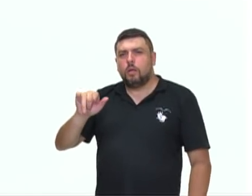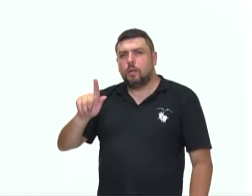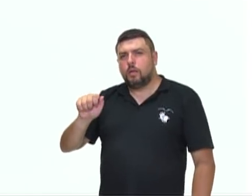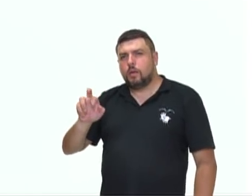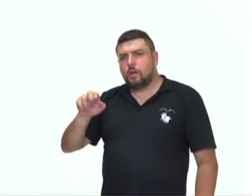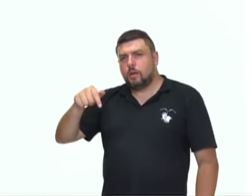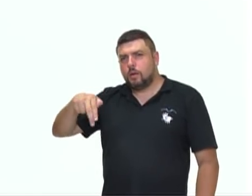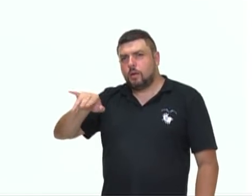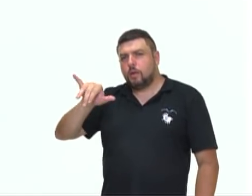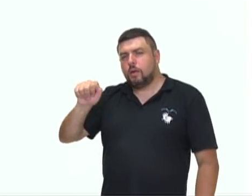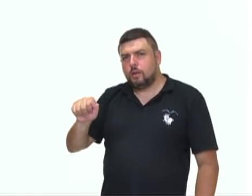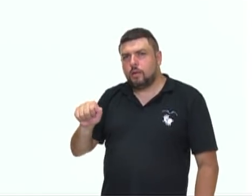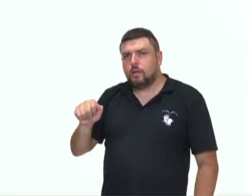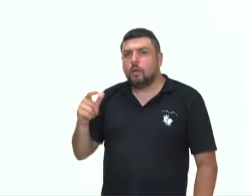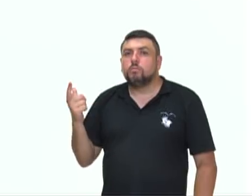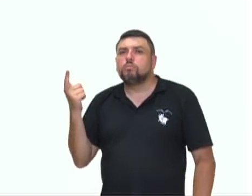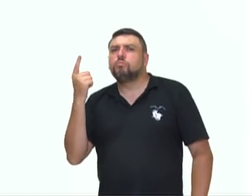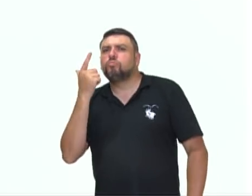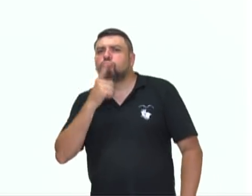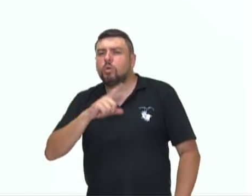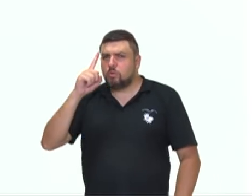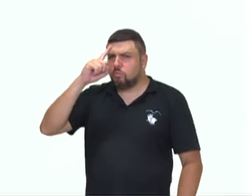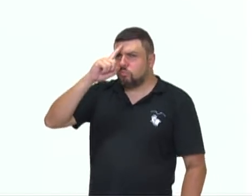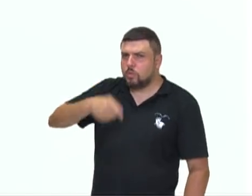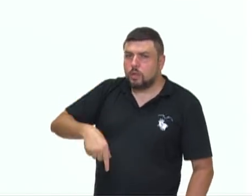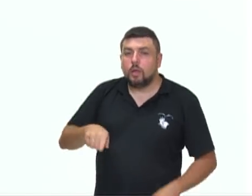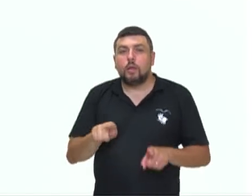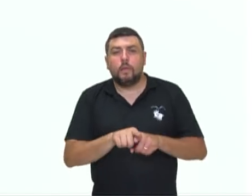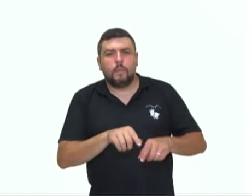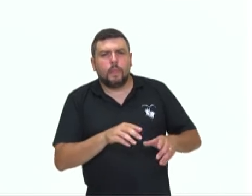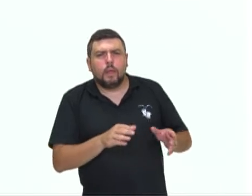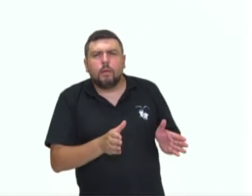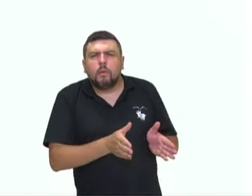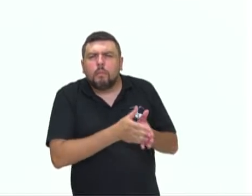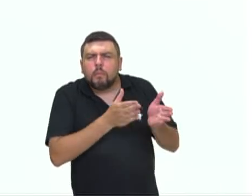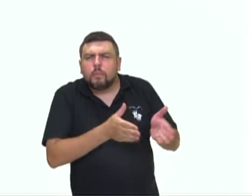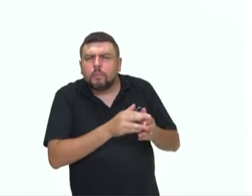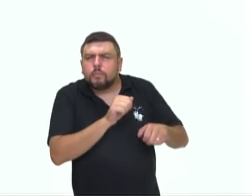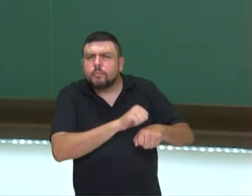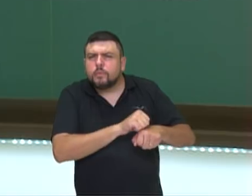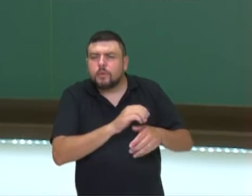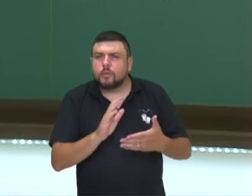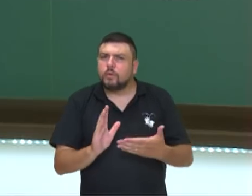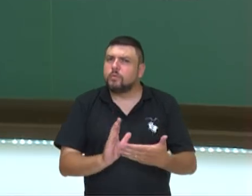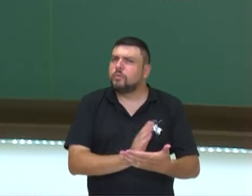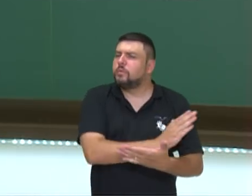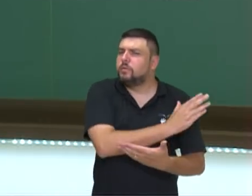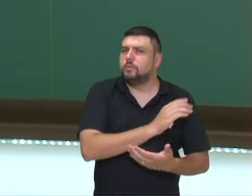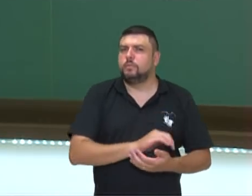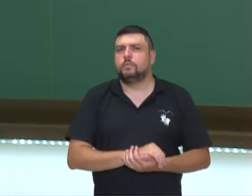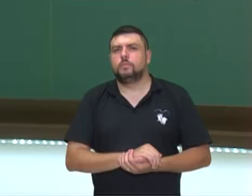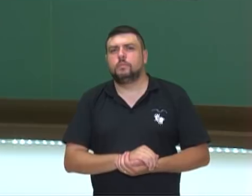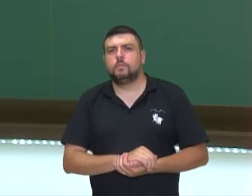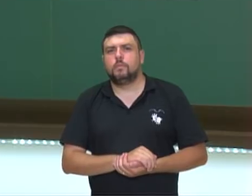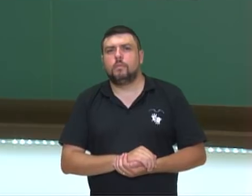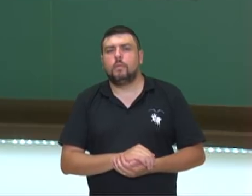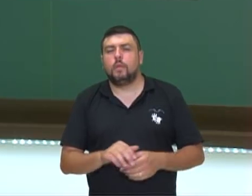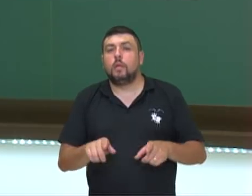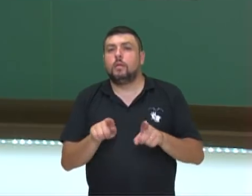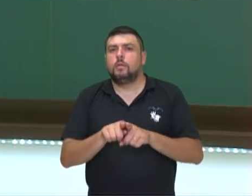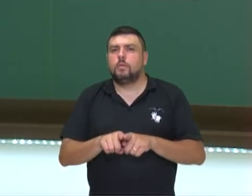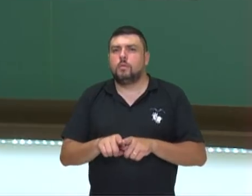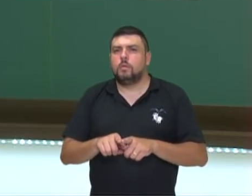determinar voto aberto e ainda por excluir os mais pobres da participação política. Você viu também nessa aula que os coronéis